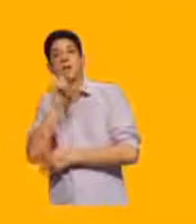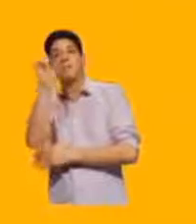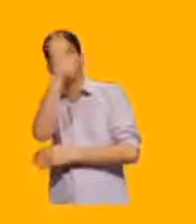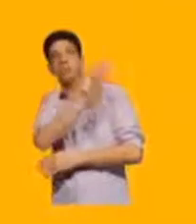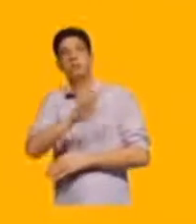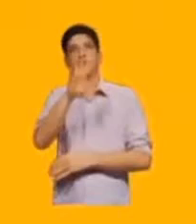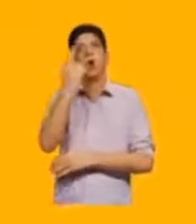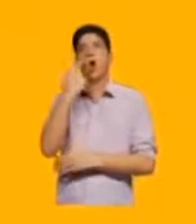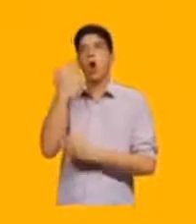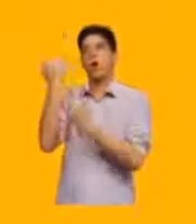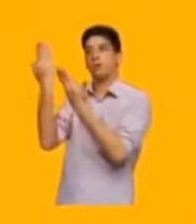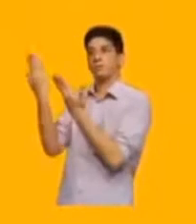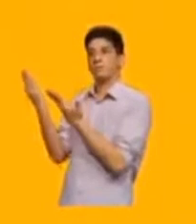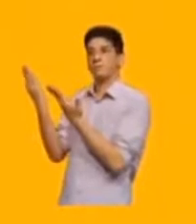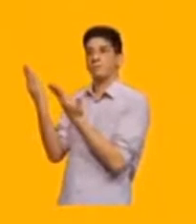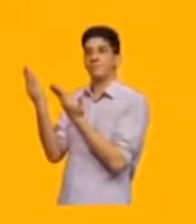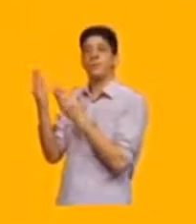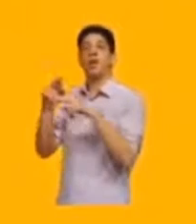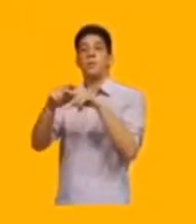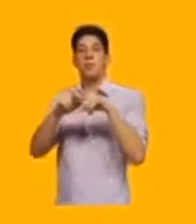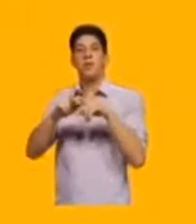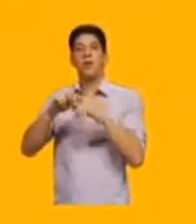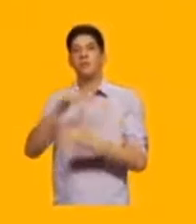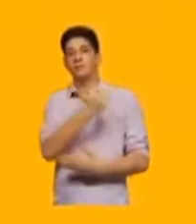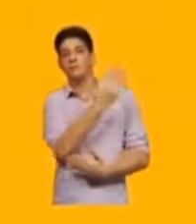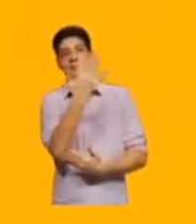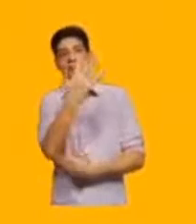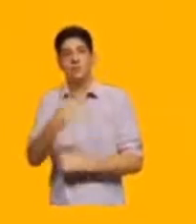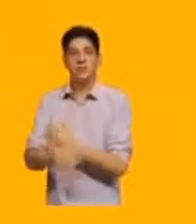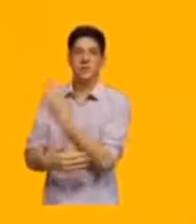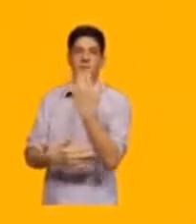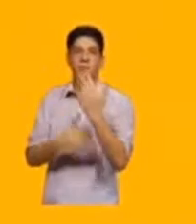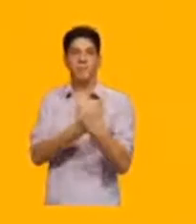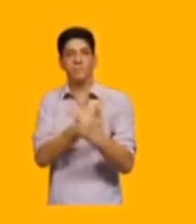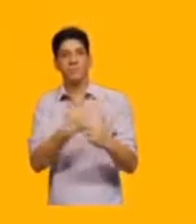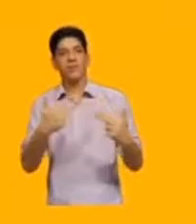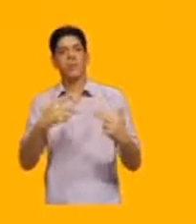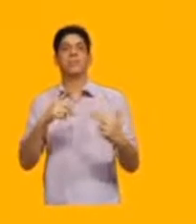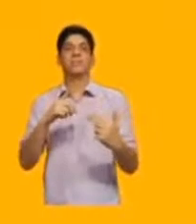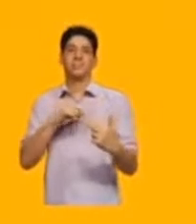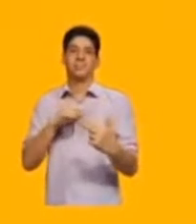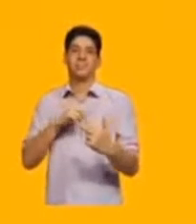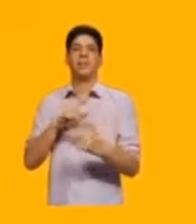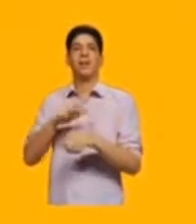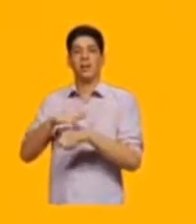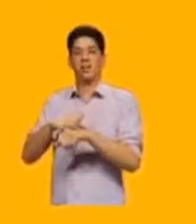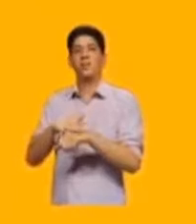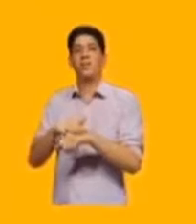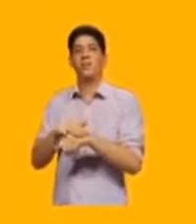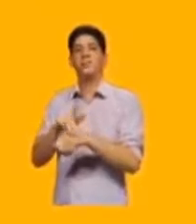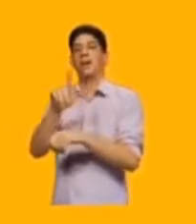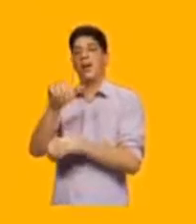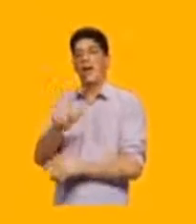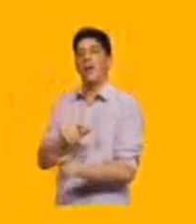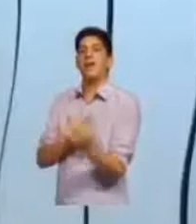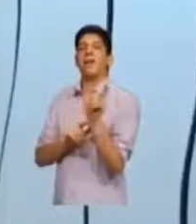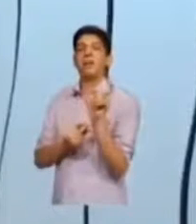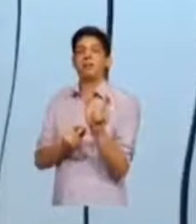endêmica. Fatores ambientais, então, classificam, fazem com que essa doença seja classificada